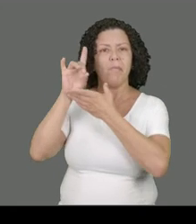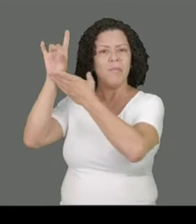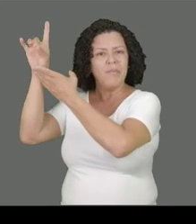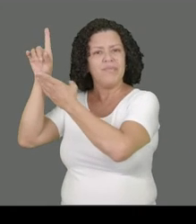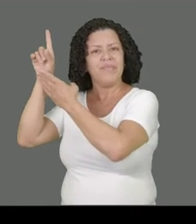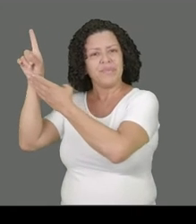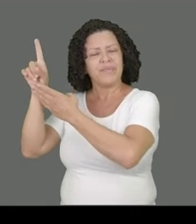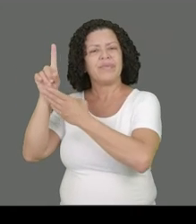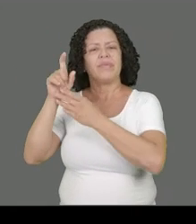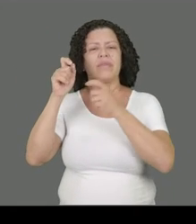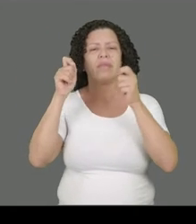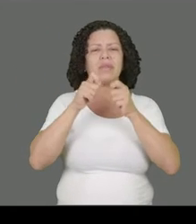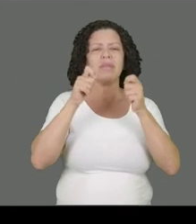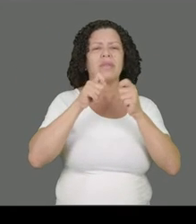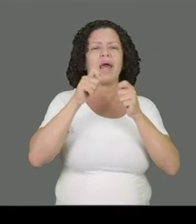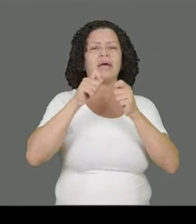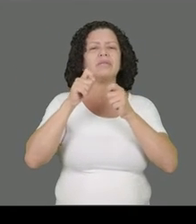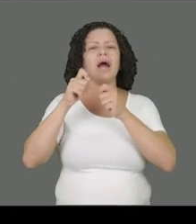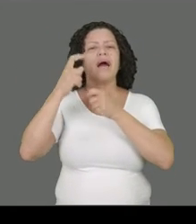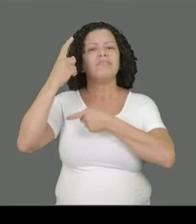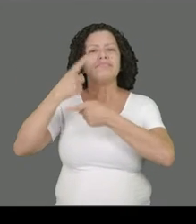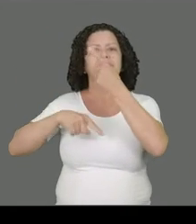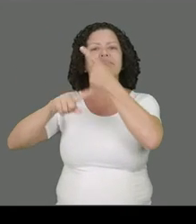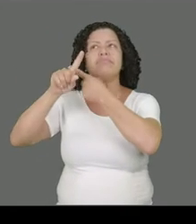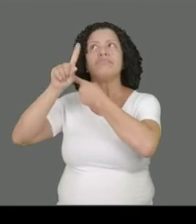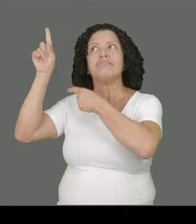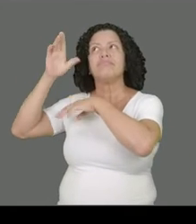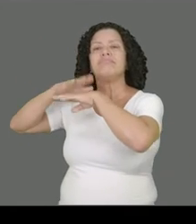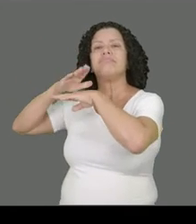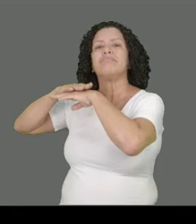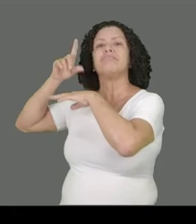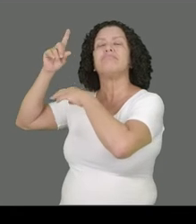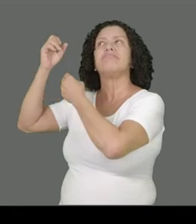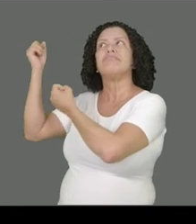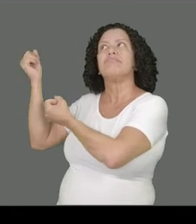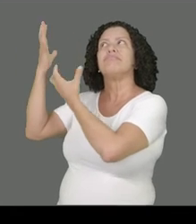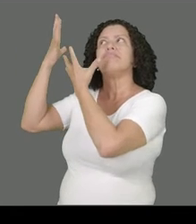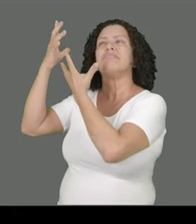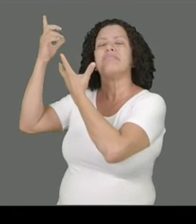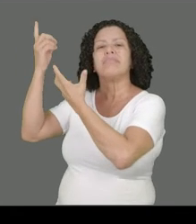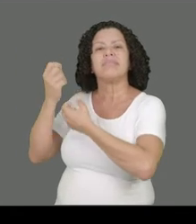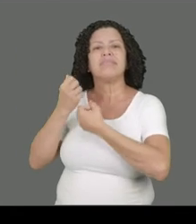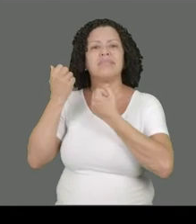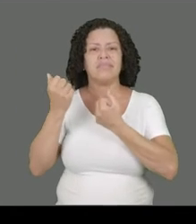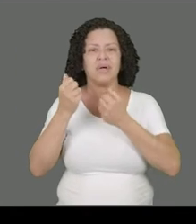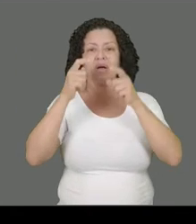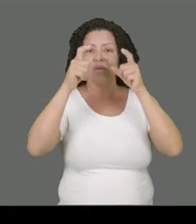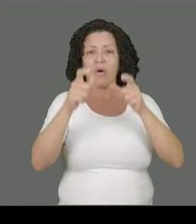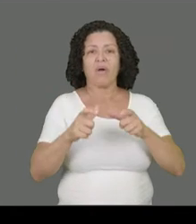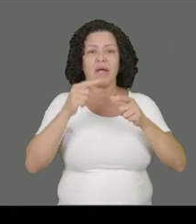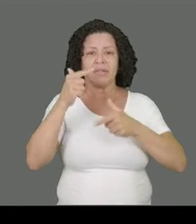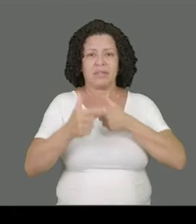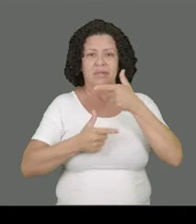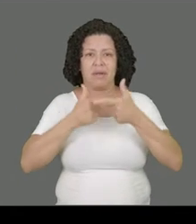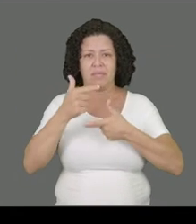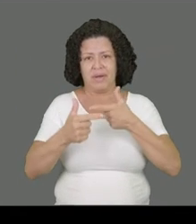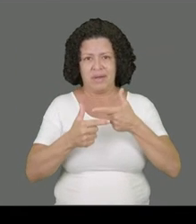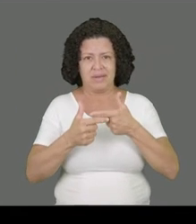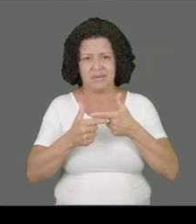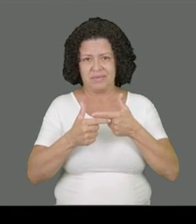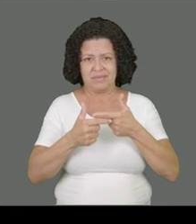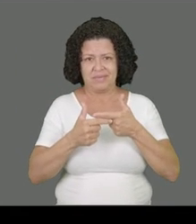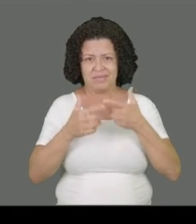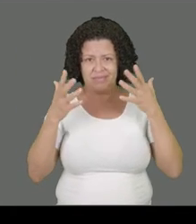divinas, nas concessões da providência divina, o nosso mais precioso lugar